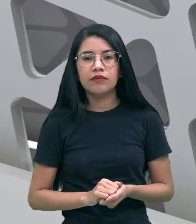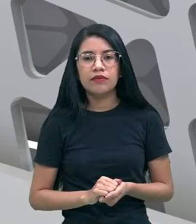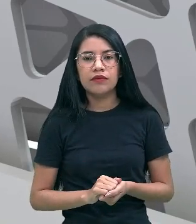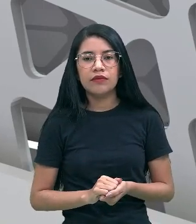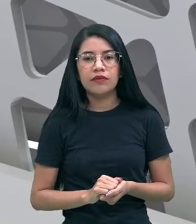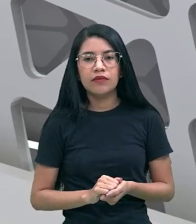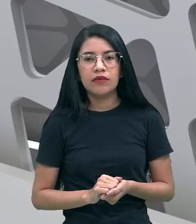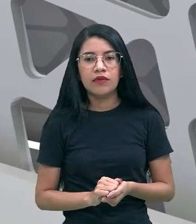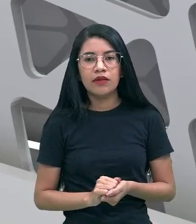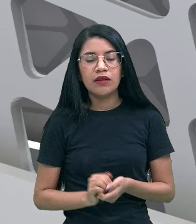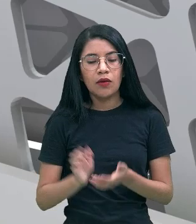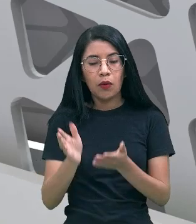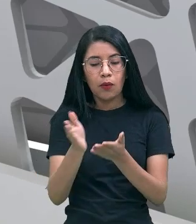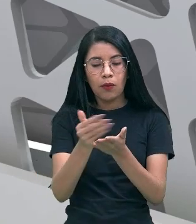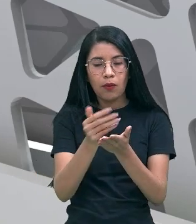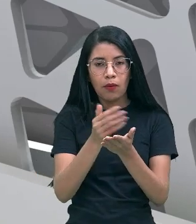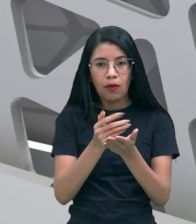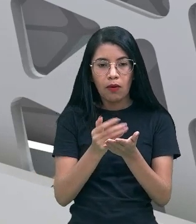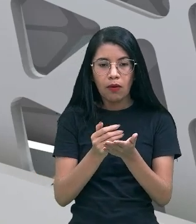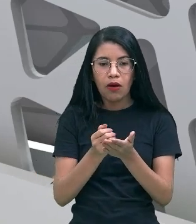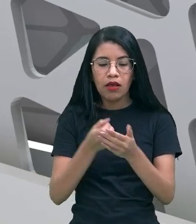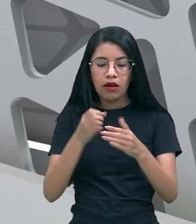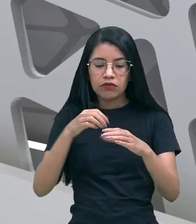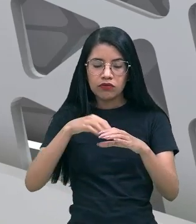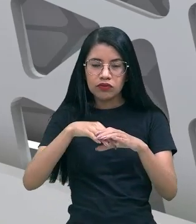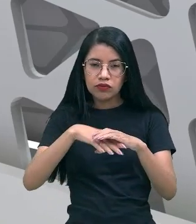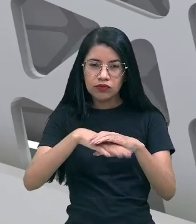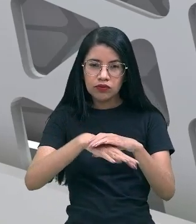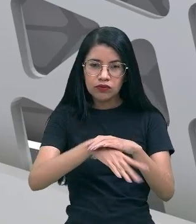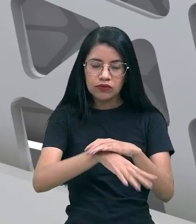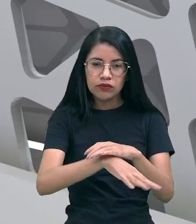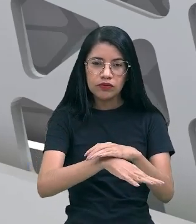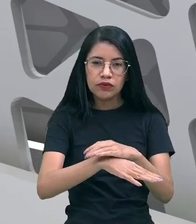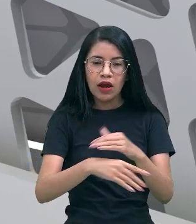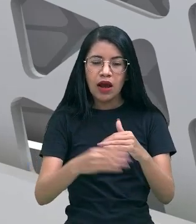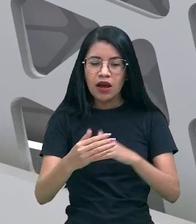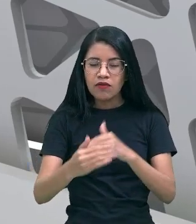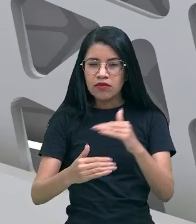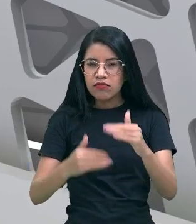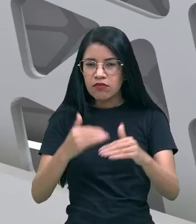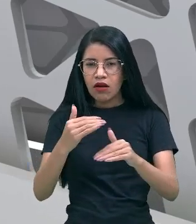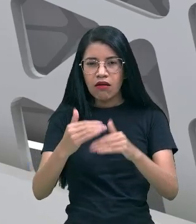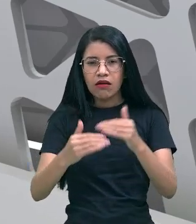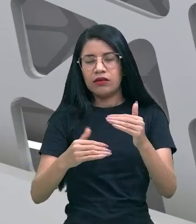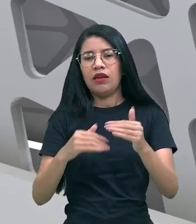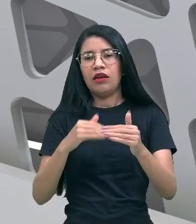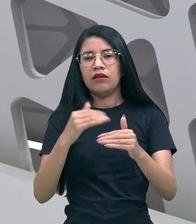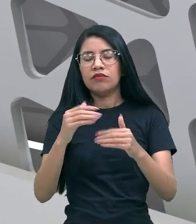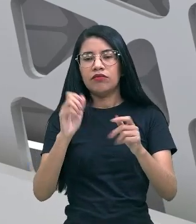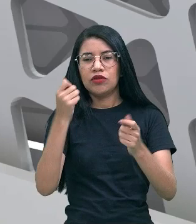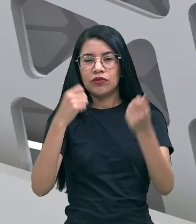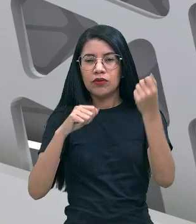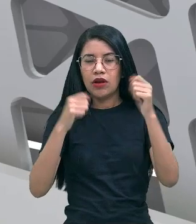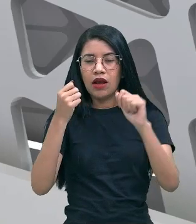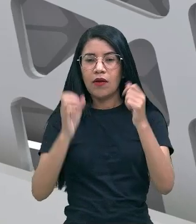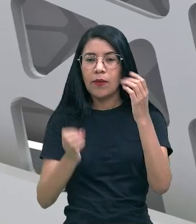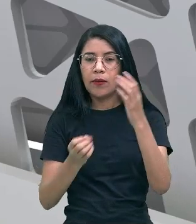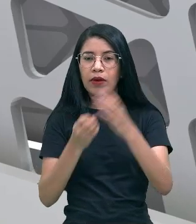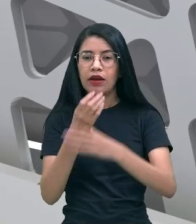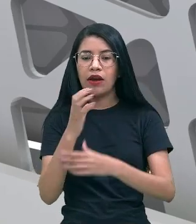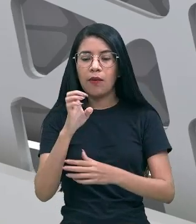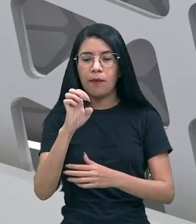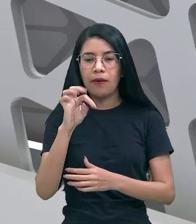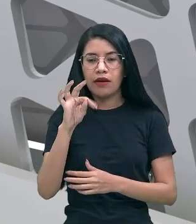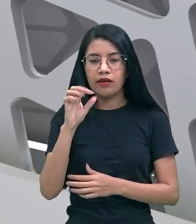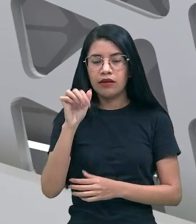lá a cana-de-açúcar, moe a cana-de-açúcar, né? E pelo processo lá industrial, forma-se então o etanol.